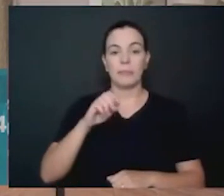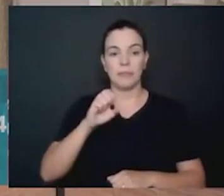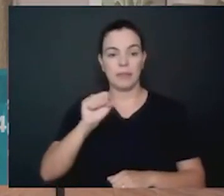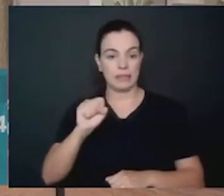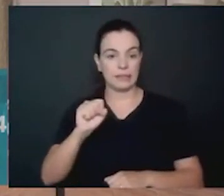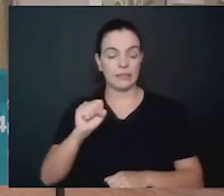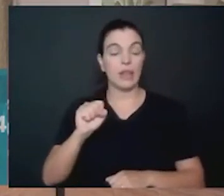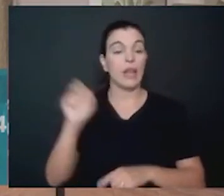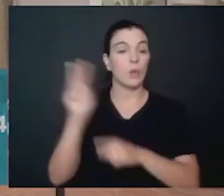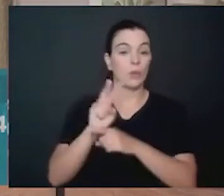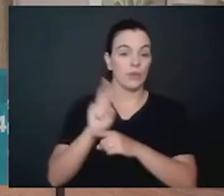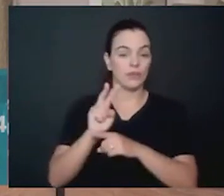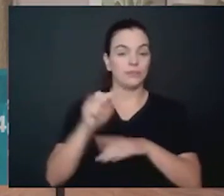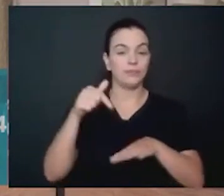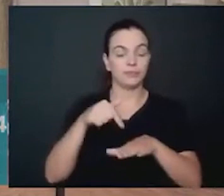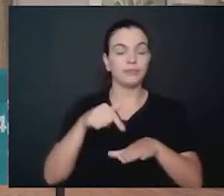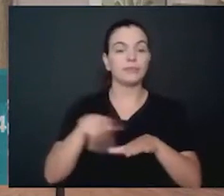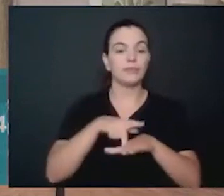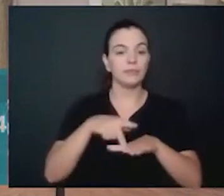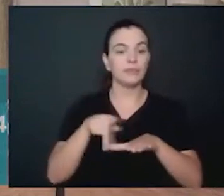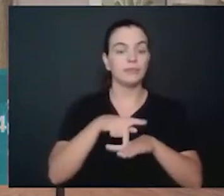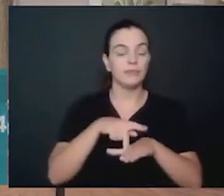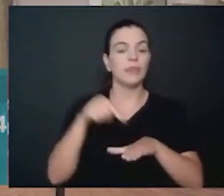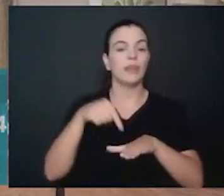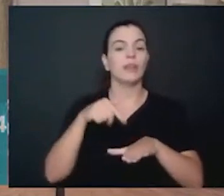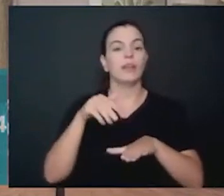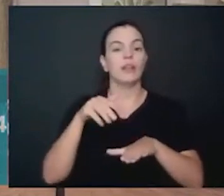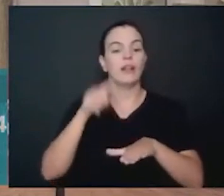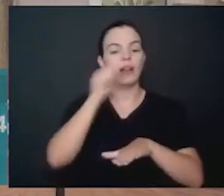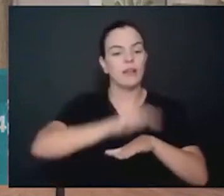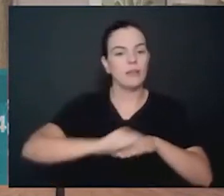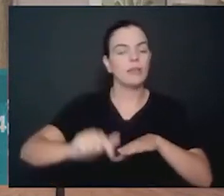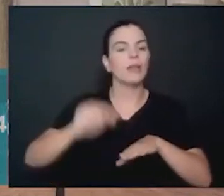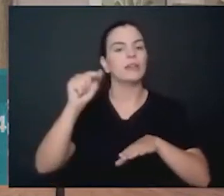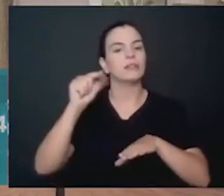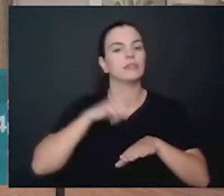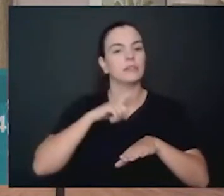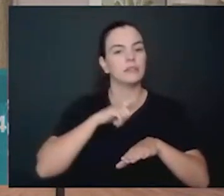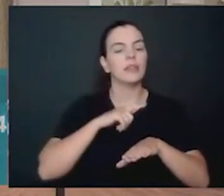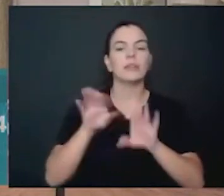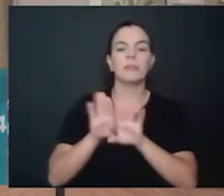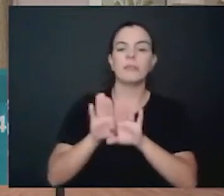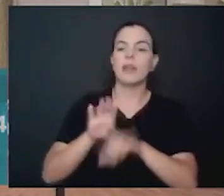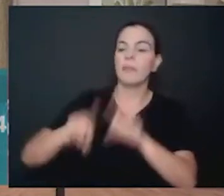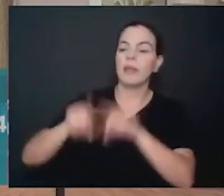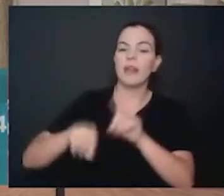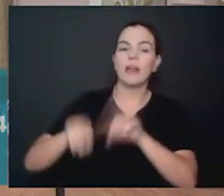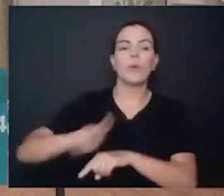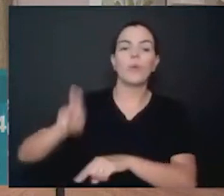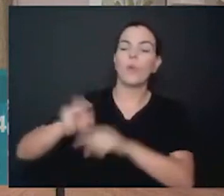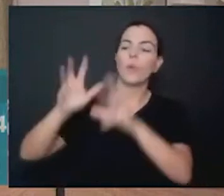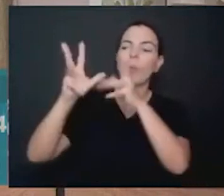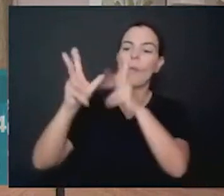dispõe do que há de mais moderno em sistema de esterilização de instrumentos Clave etc os demais